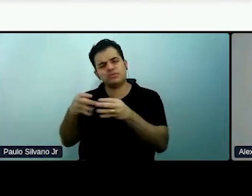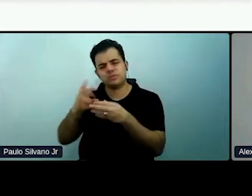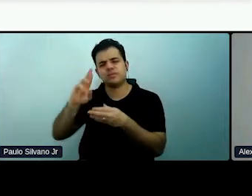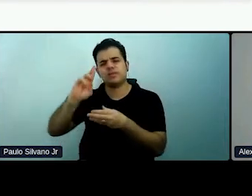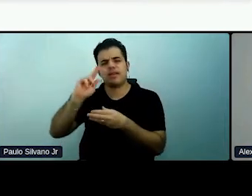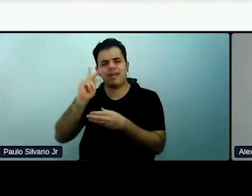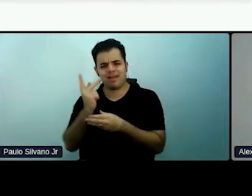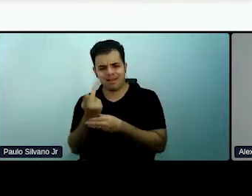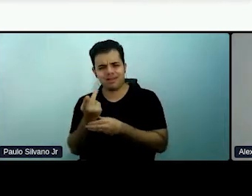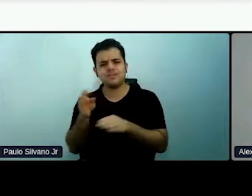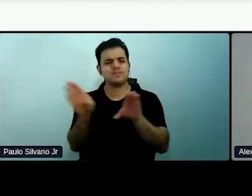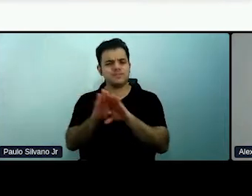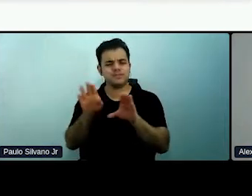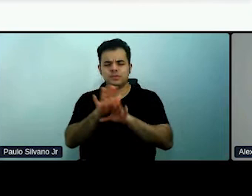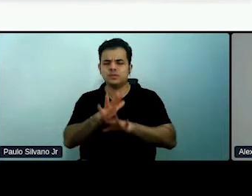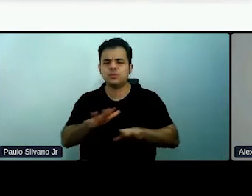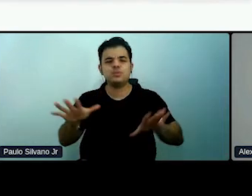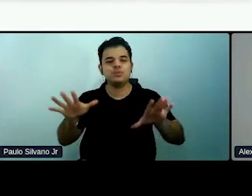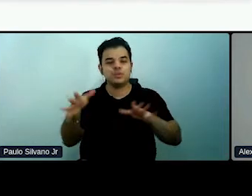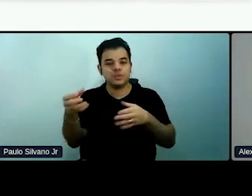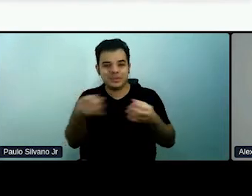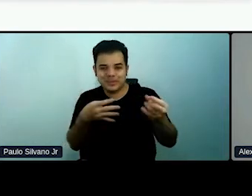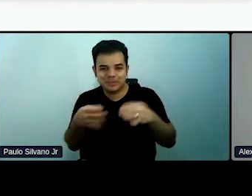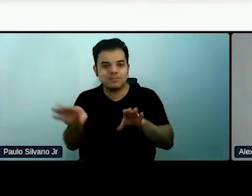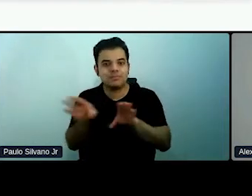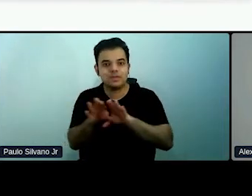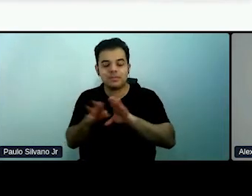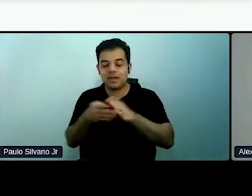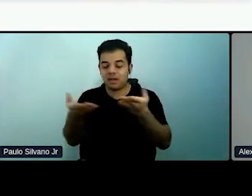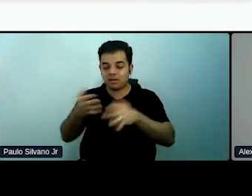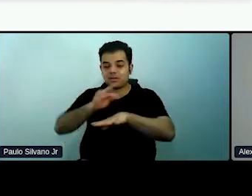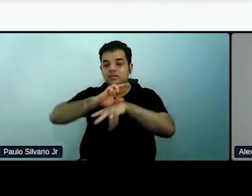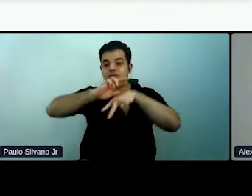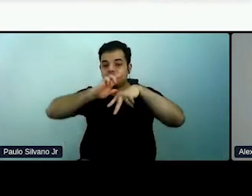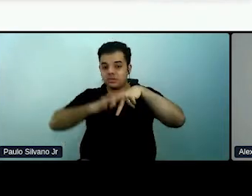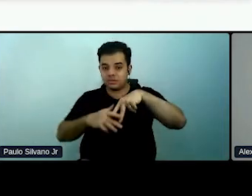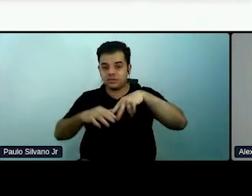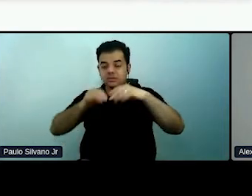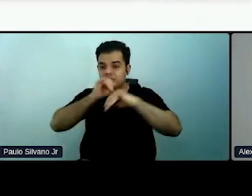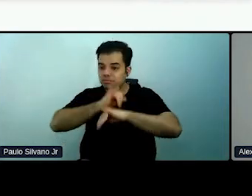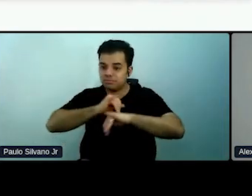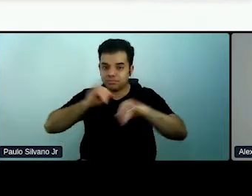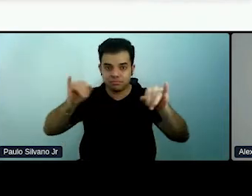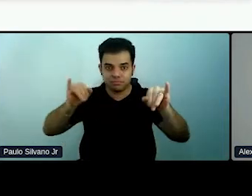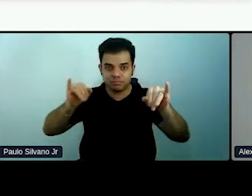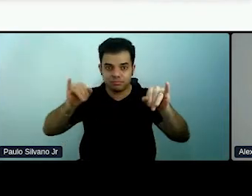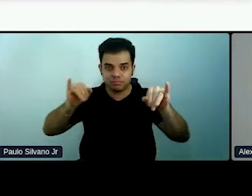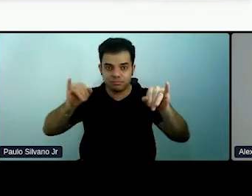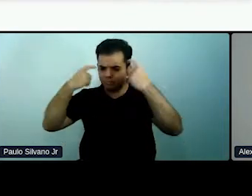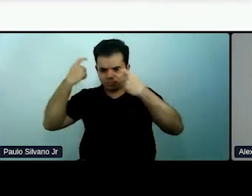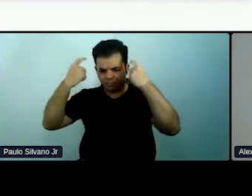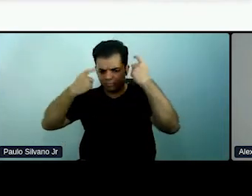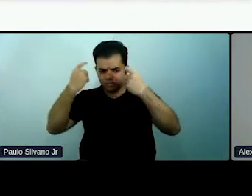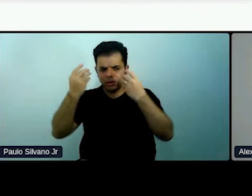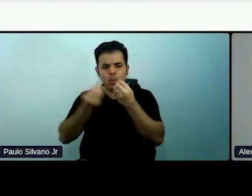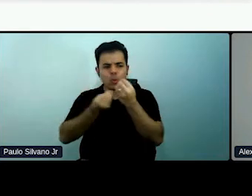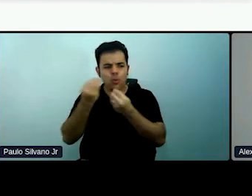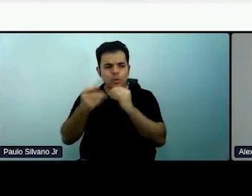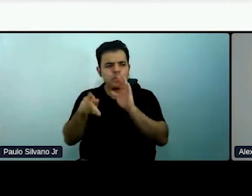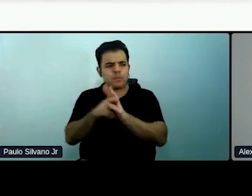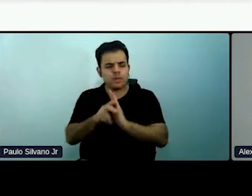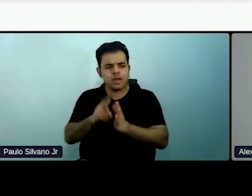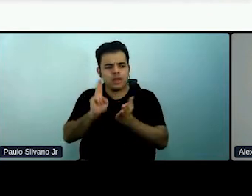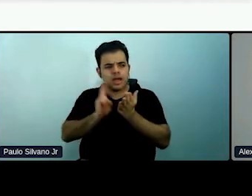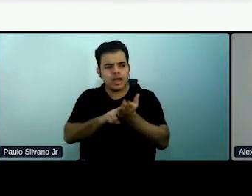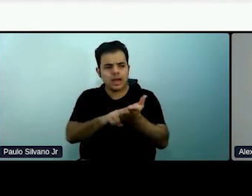times, recentemente teve uma ação de diversidade também, então eles se preocuparam de como mandar a carta